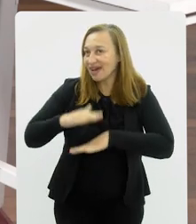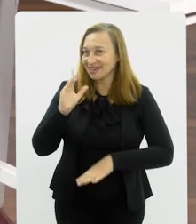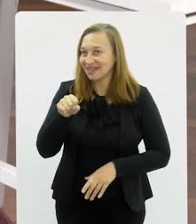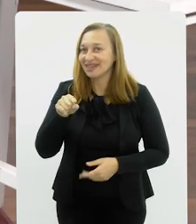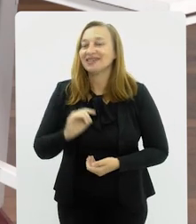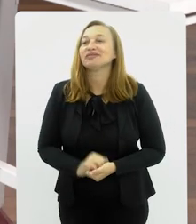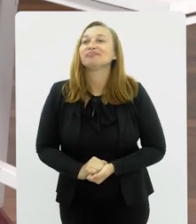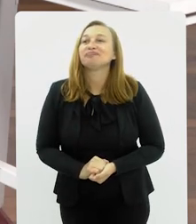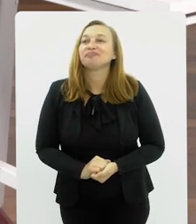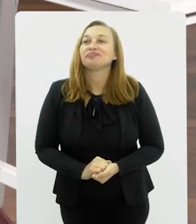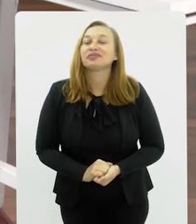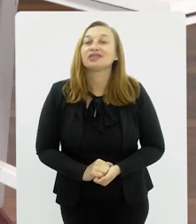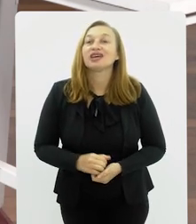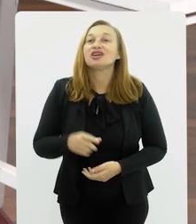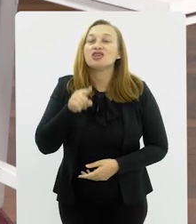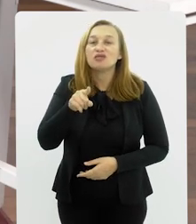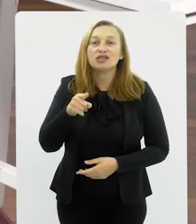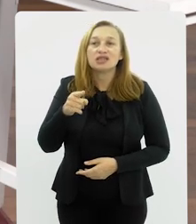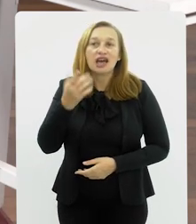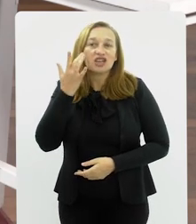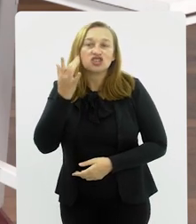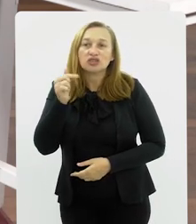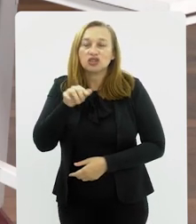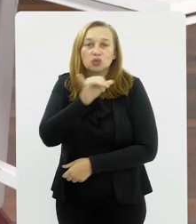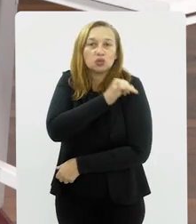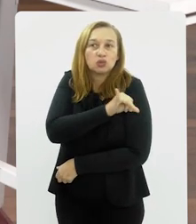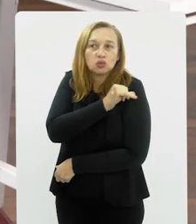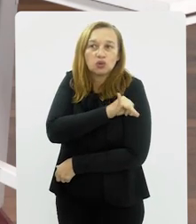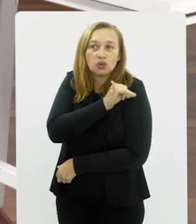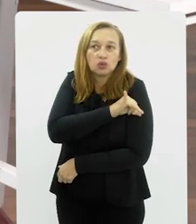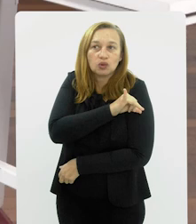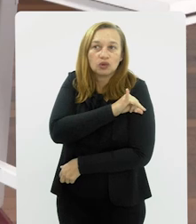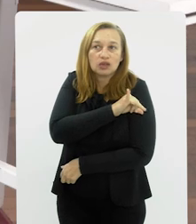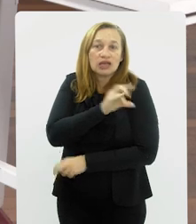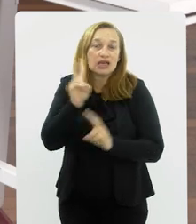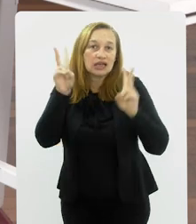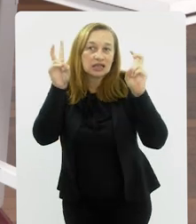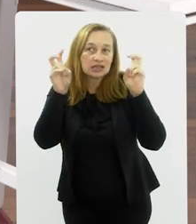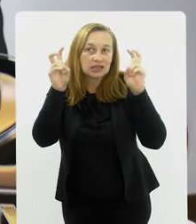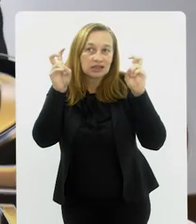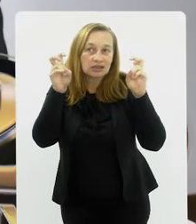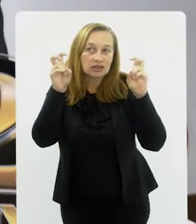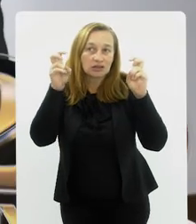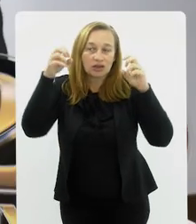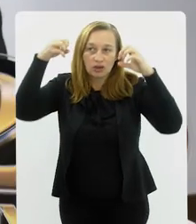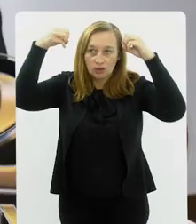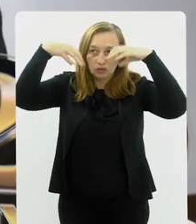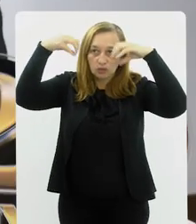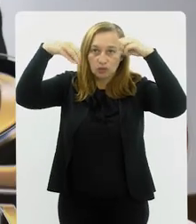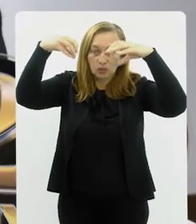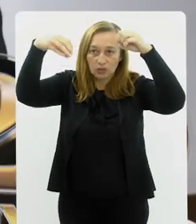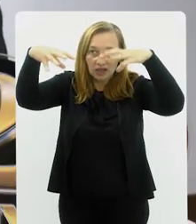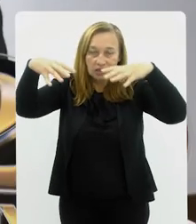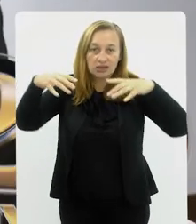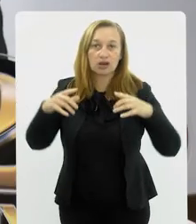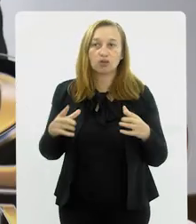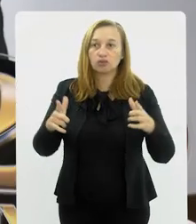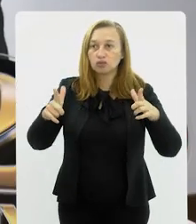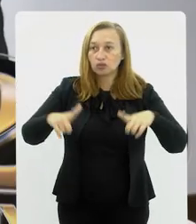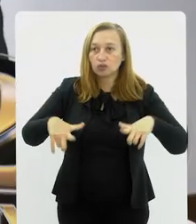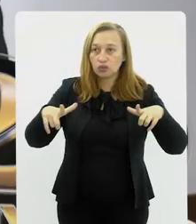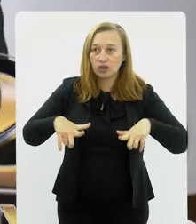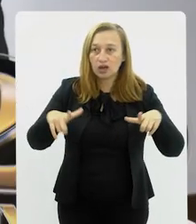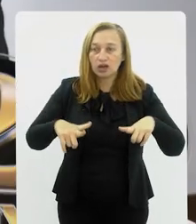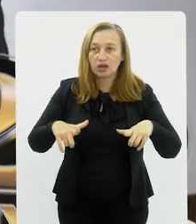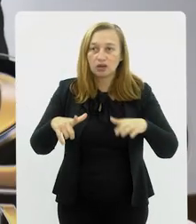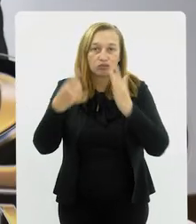né? E o que você está achando aqui no Rio de Janeiro, especificamente, essa questão da iluminação do espaço cênico do